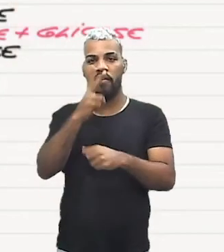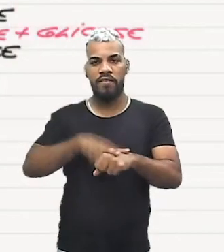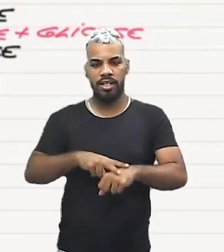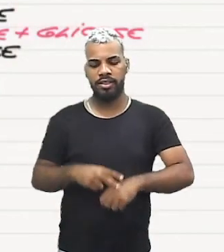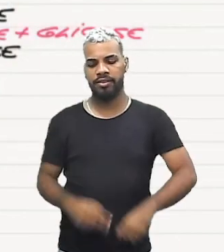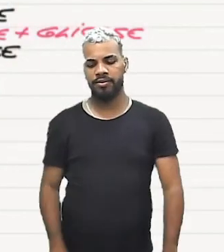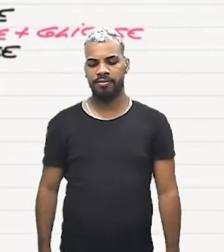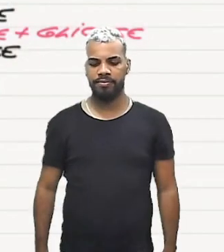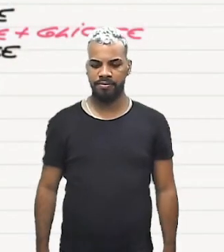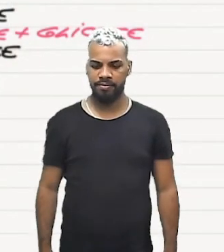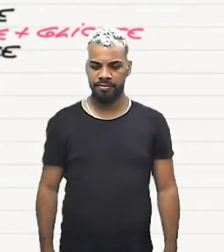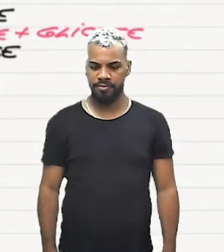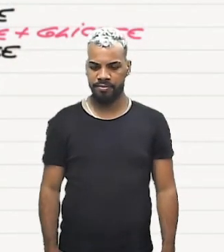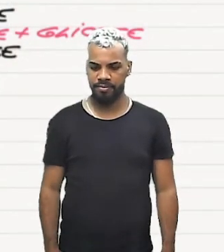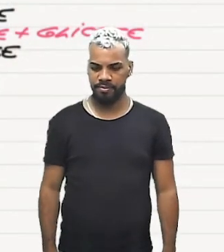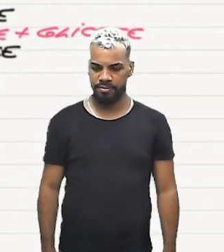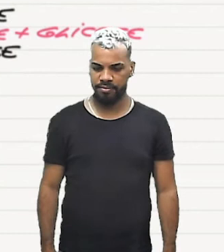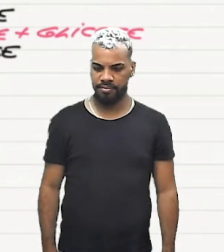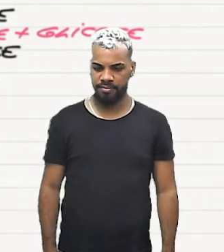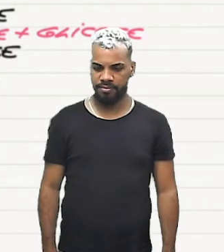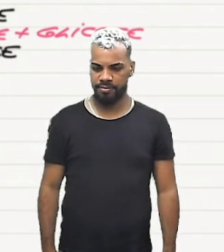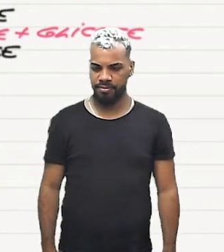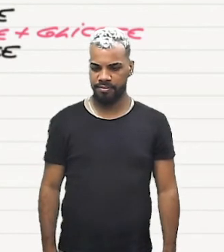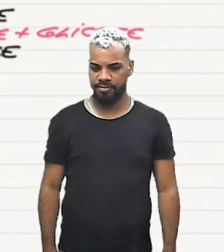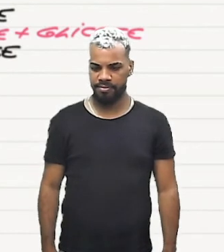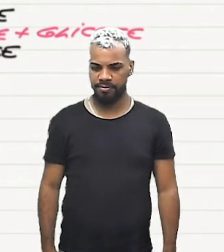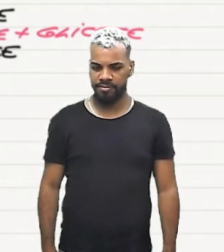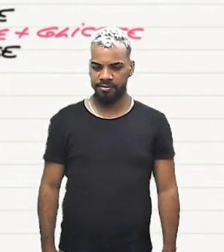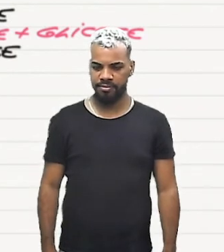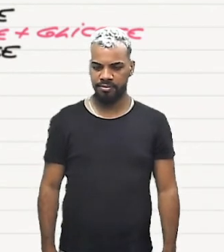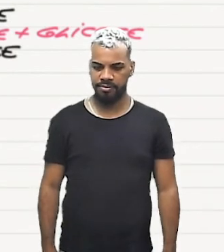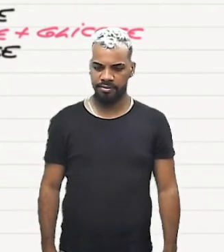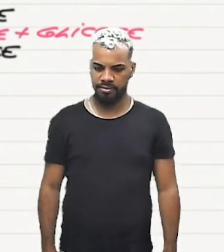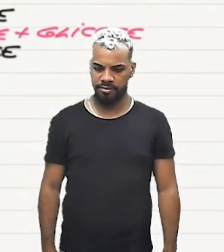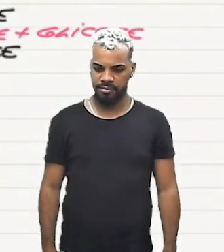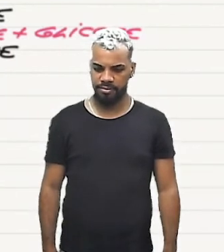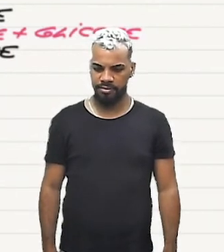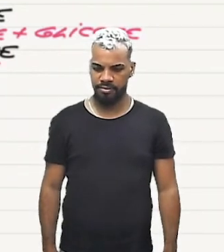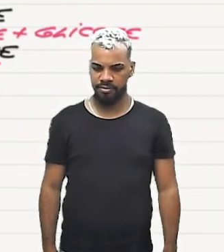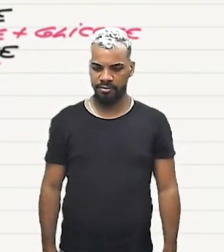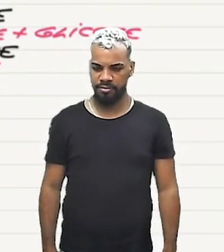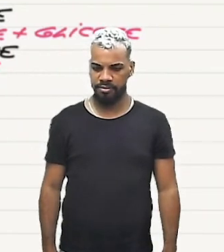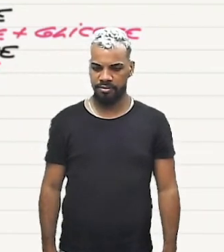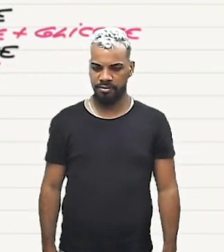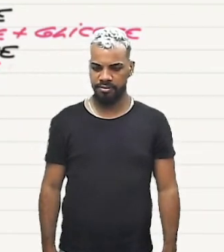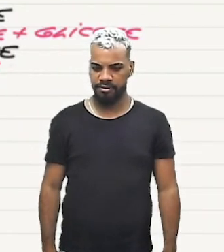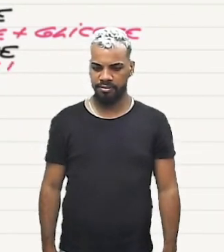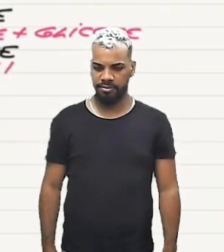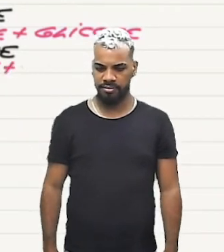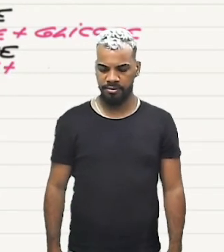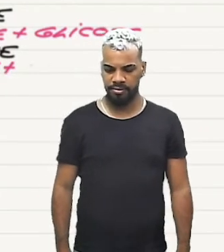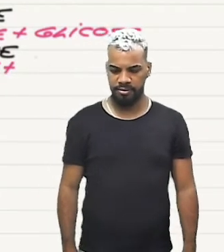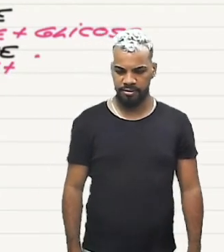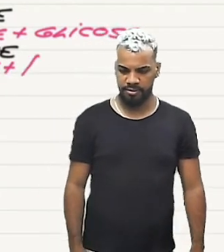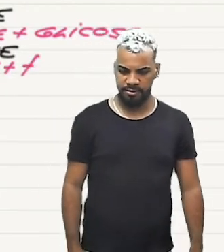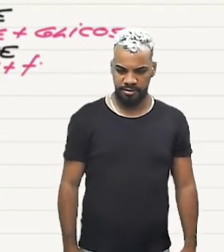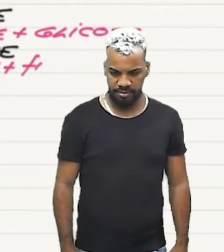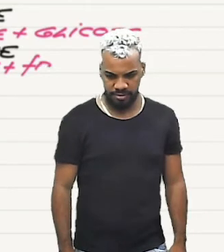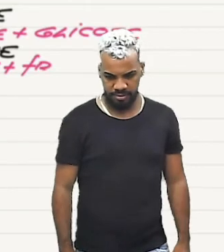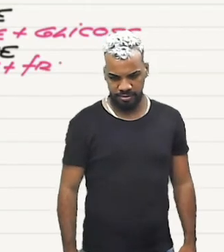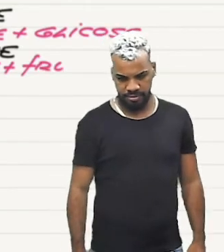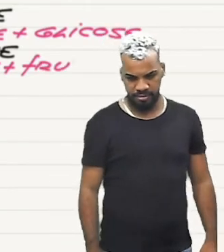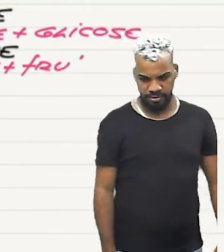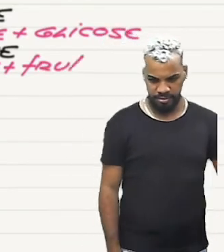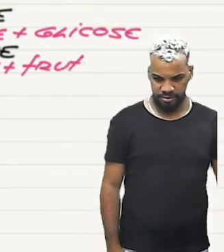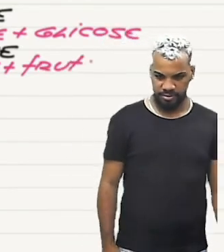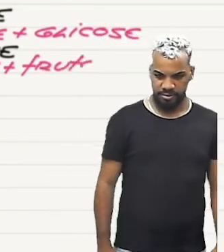quando você trabalha com a sacarose isso aqui é a glicose mais